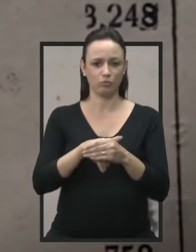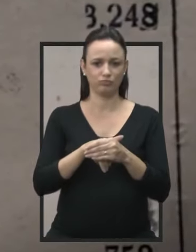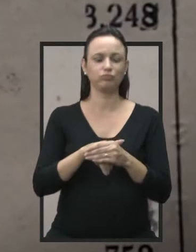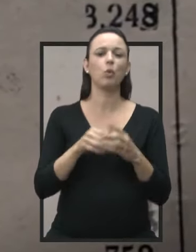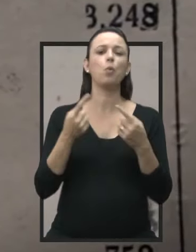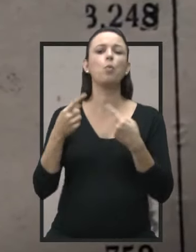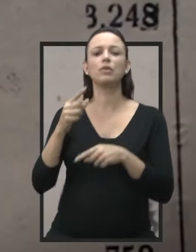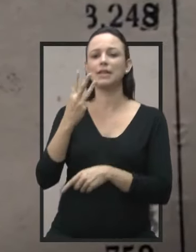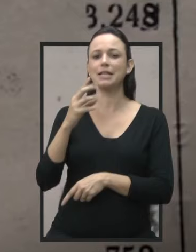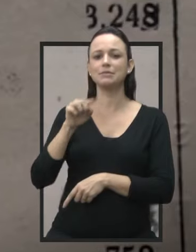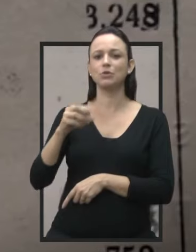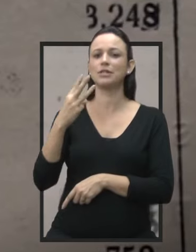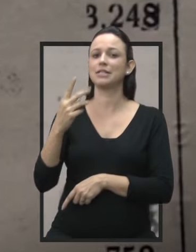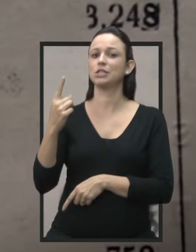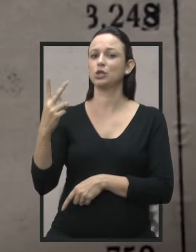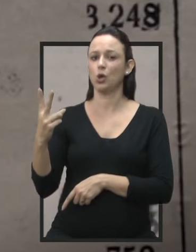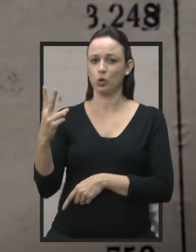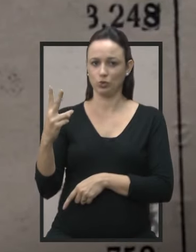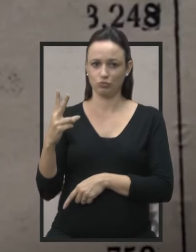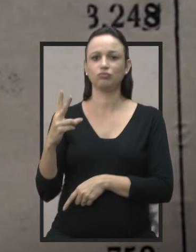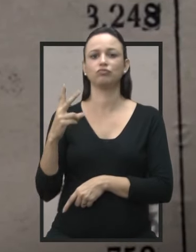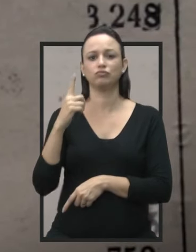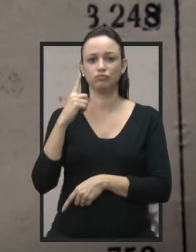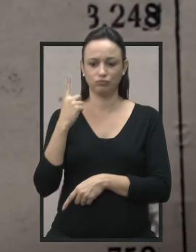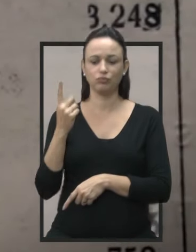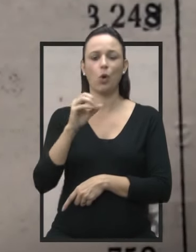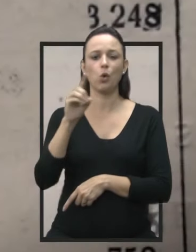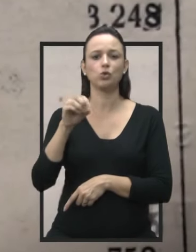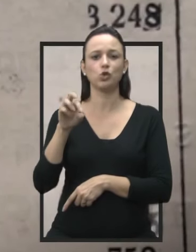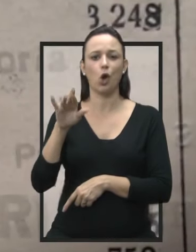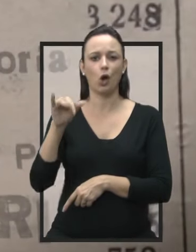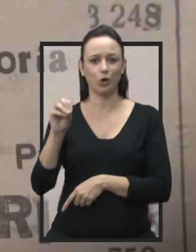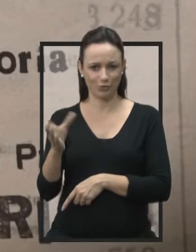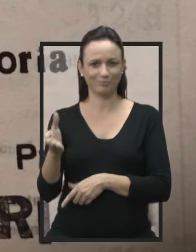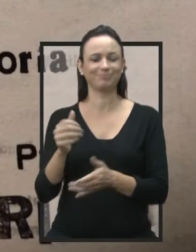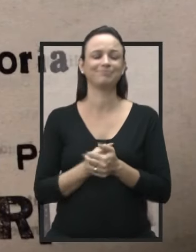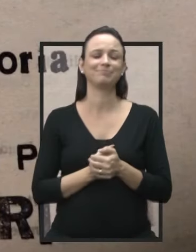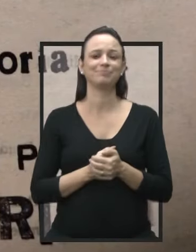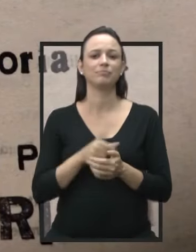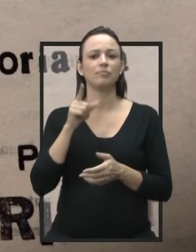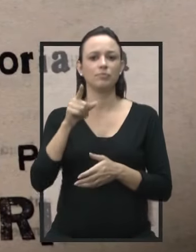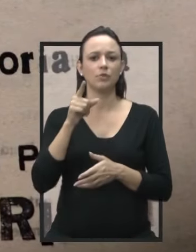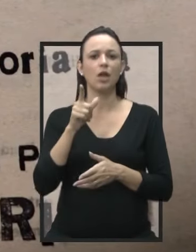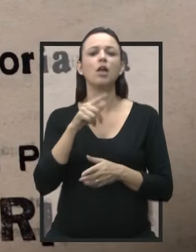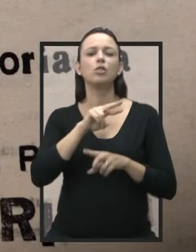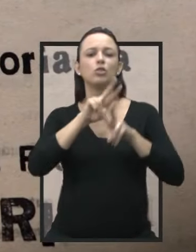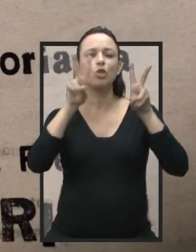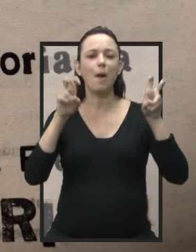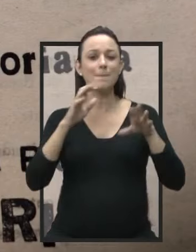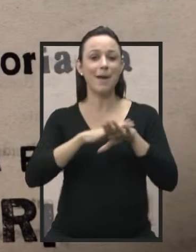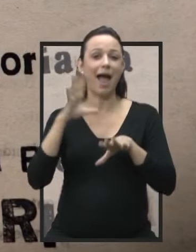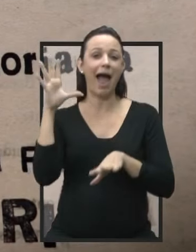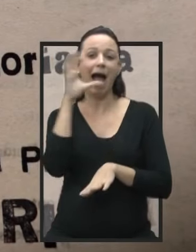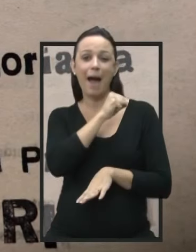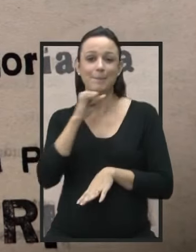contra 3.312 dados a Osório Neves. O seu lema foi mais rápido do que o raio,